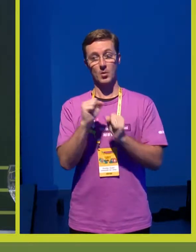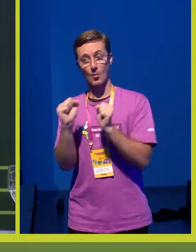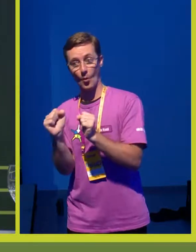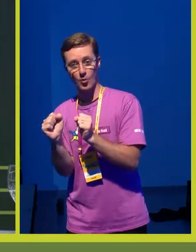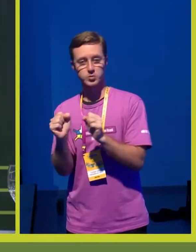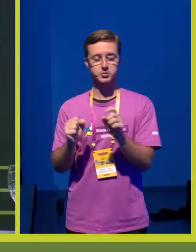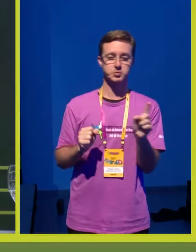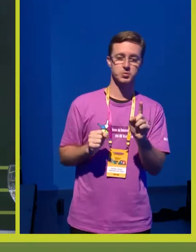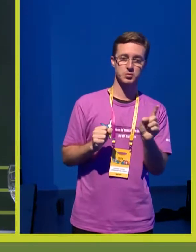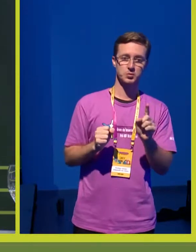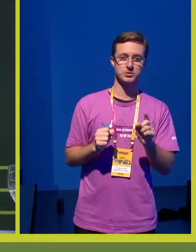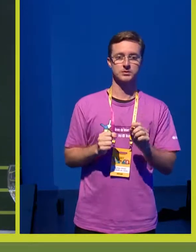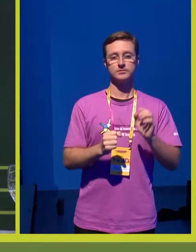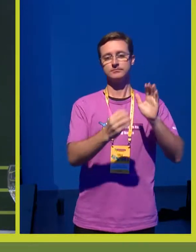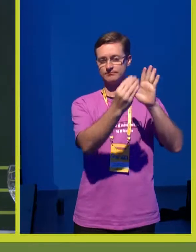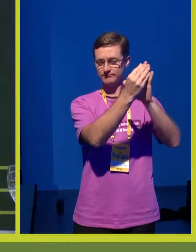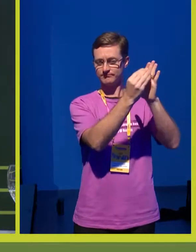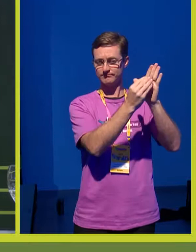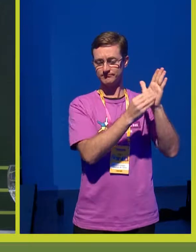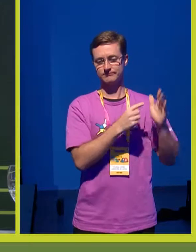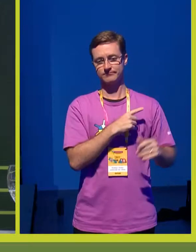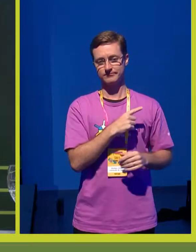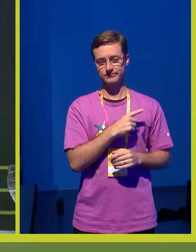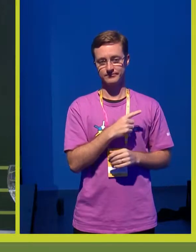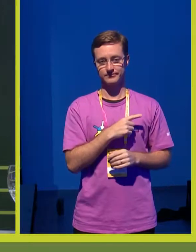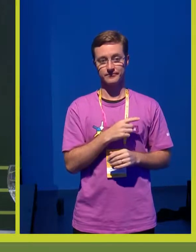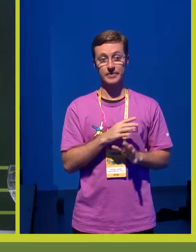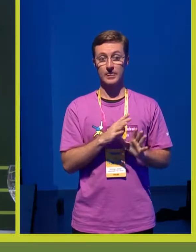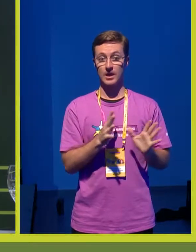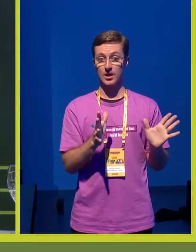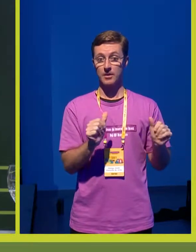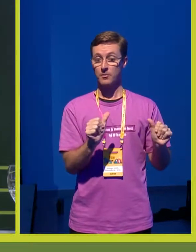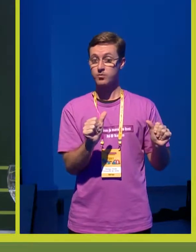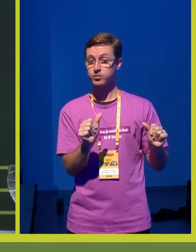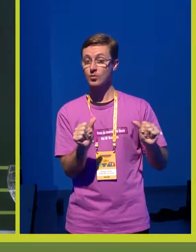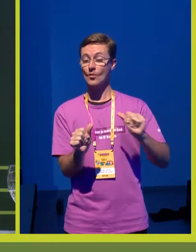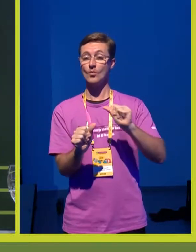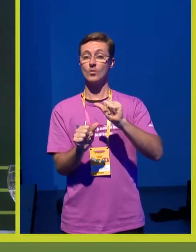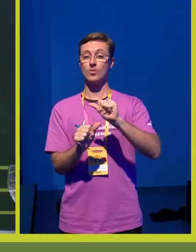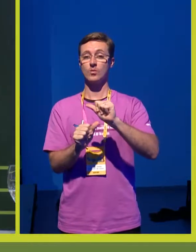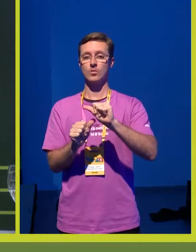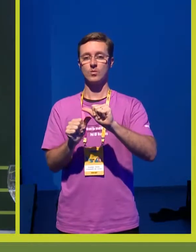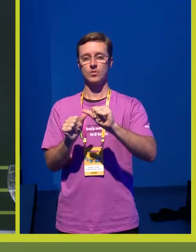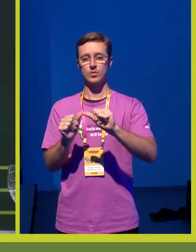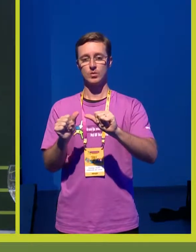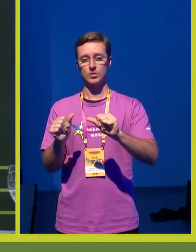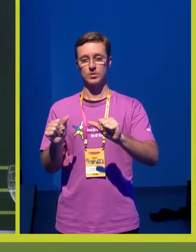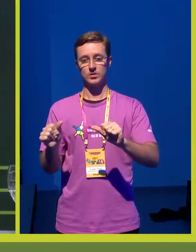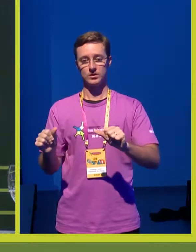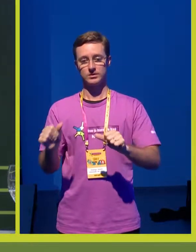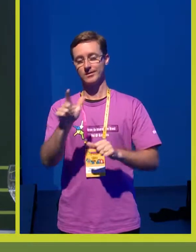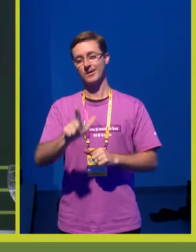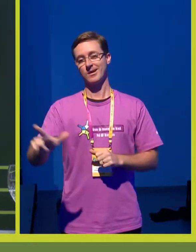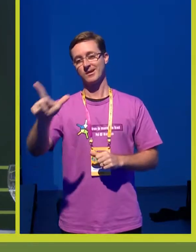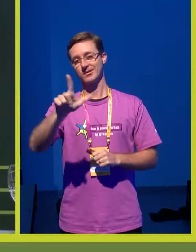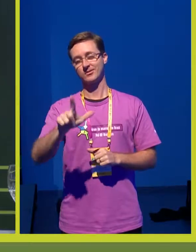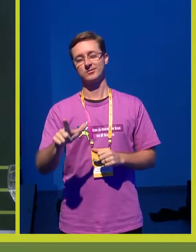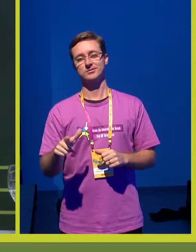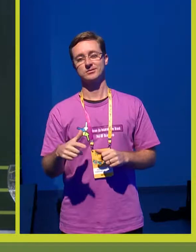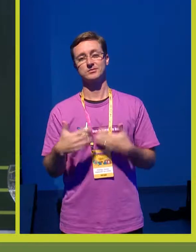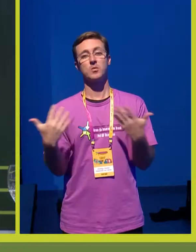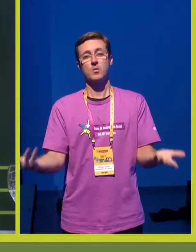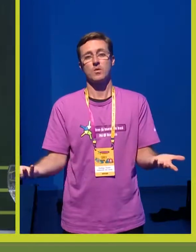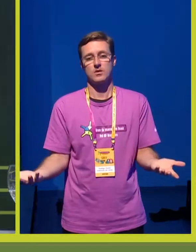agora se a gente vai para o âmbito de preventivo a lógica muda qual é a